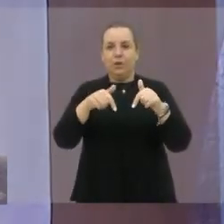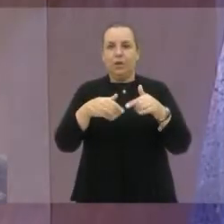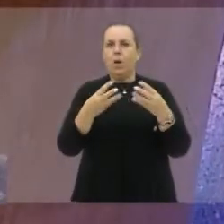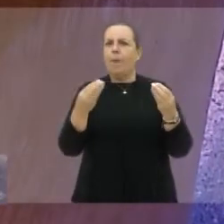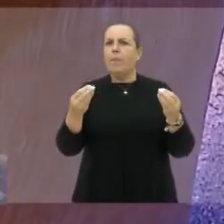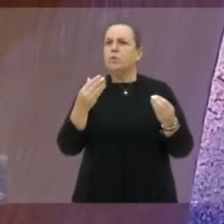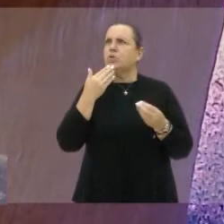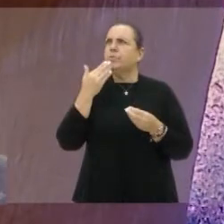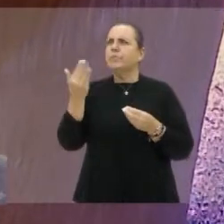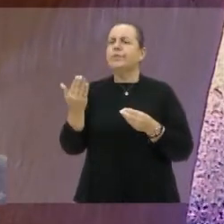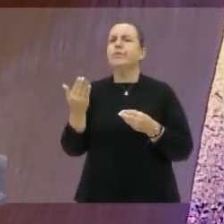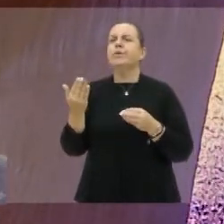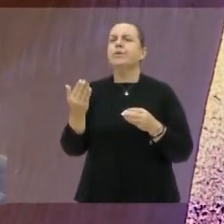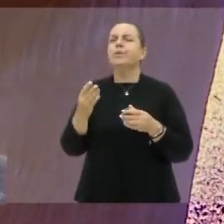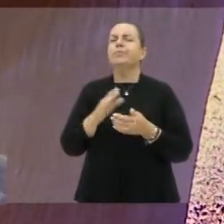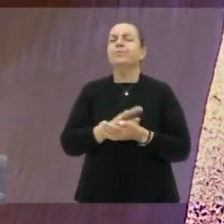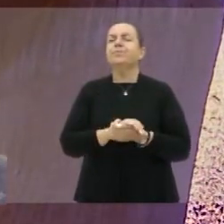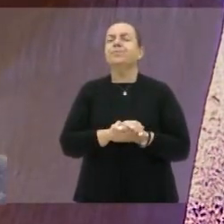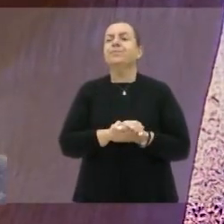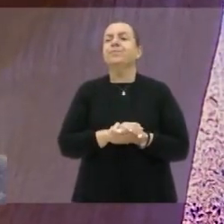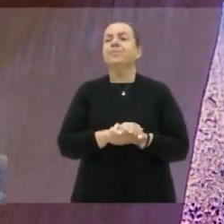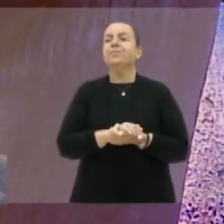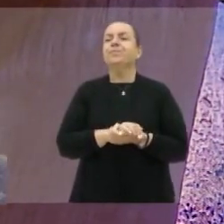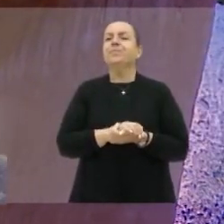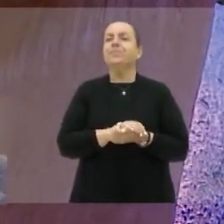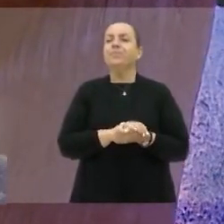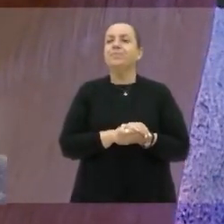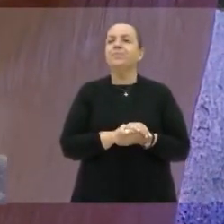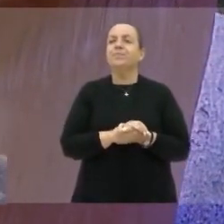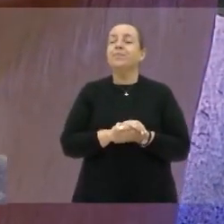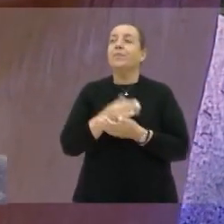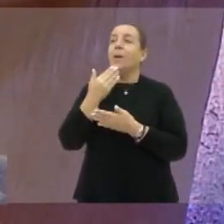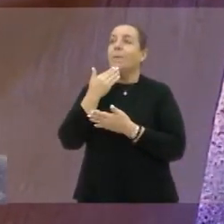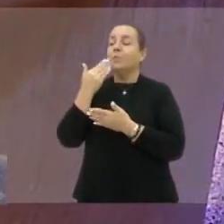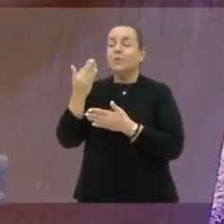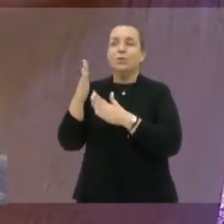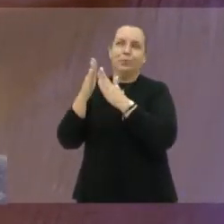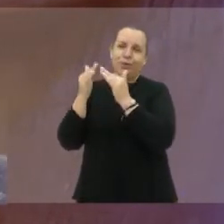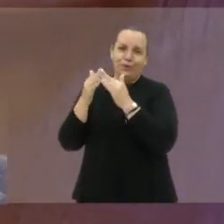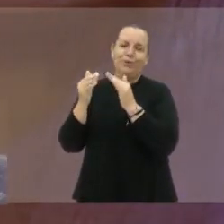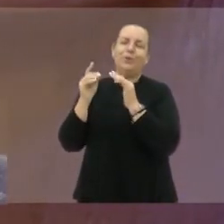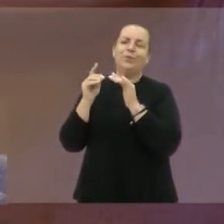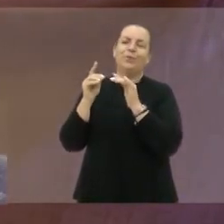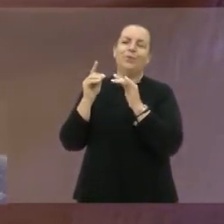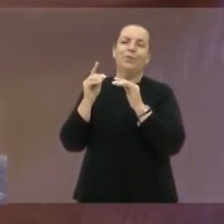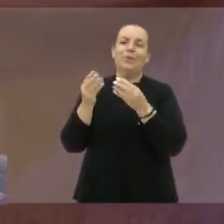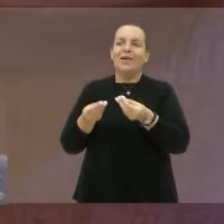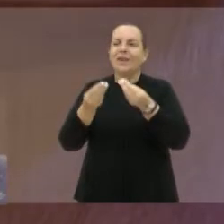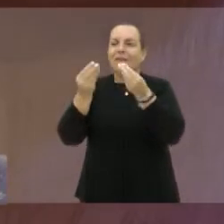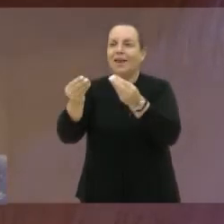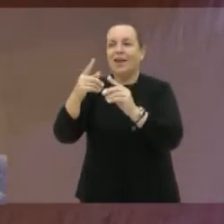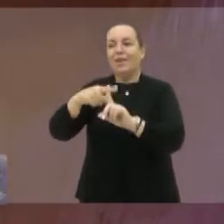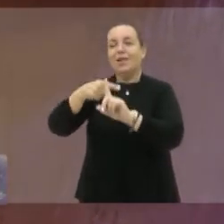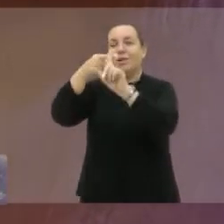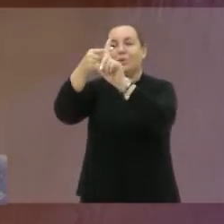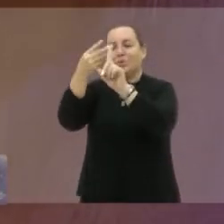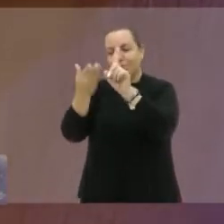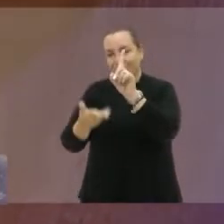intenções, as intenções do Brasil inteiro colocadas aos pés da cruz de nosso Senhor,